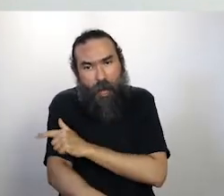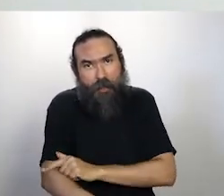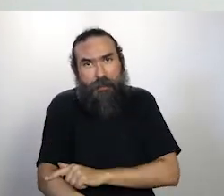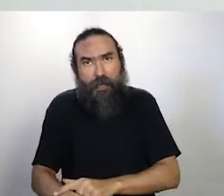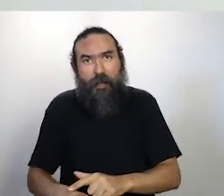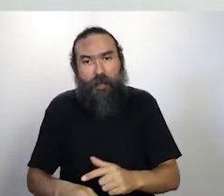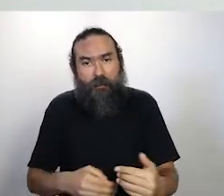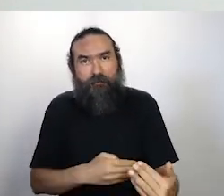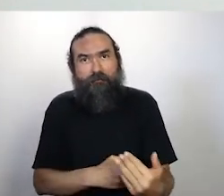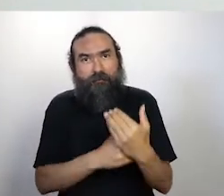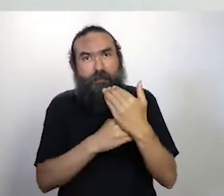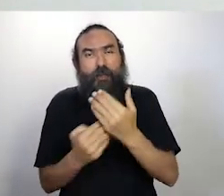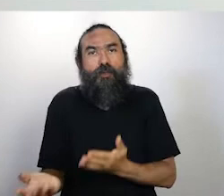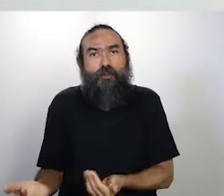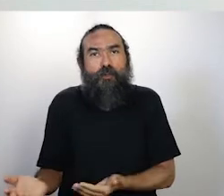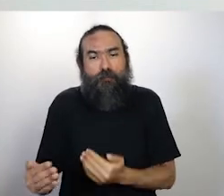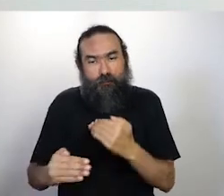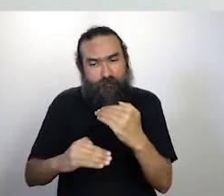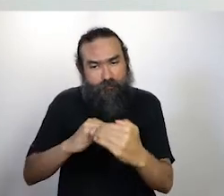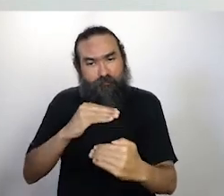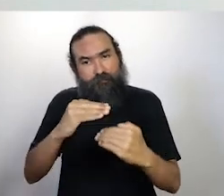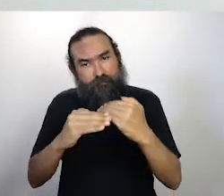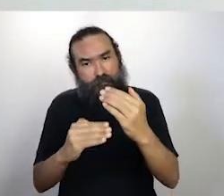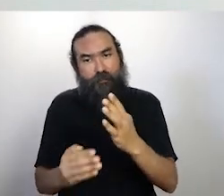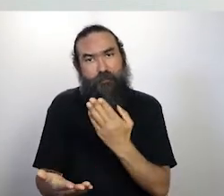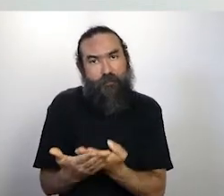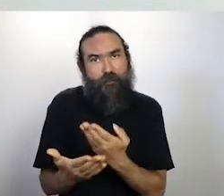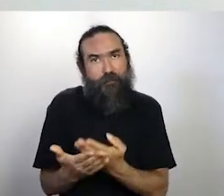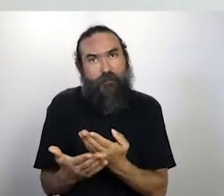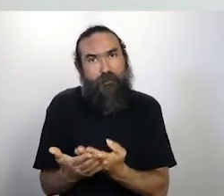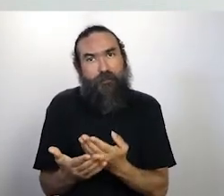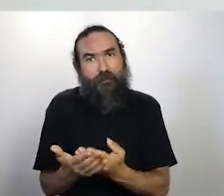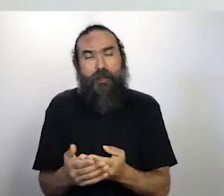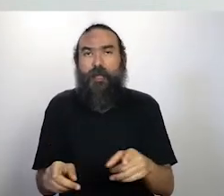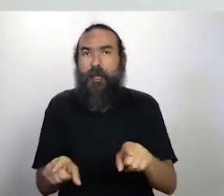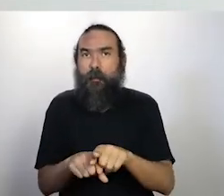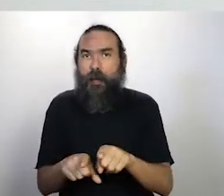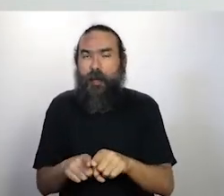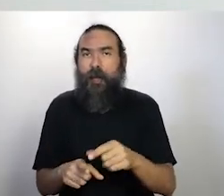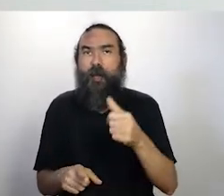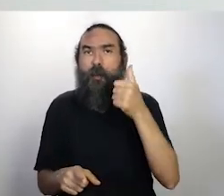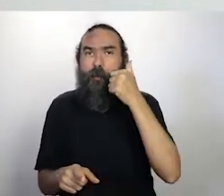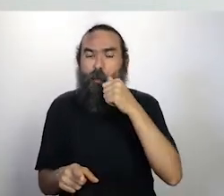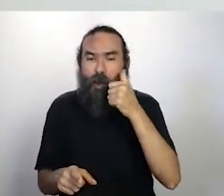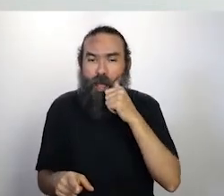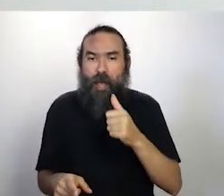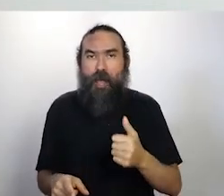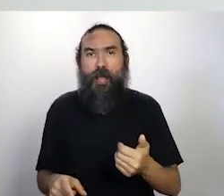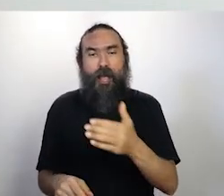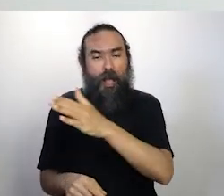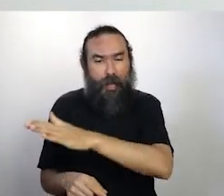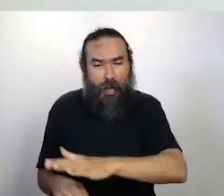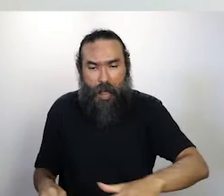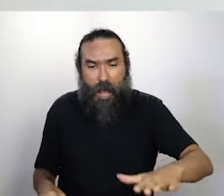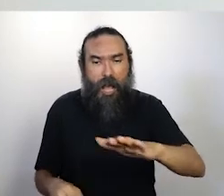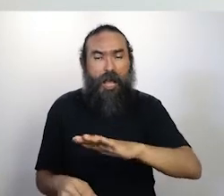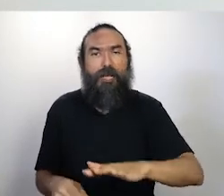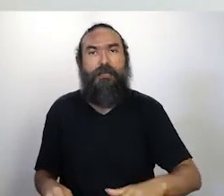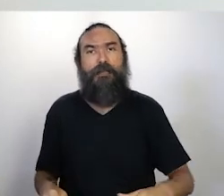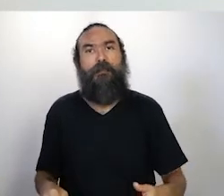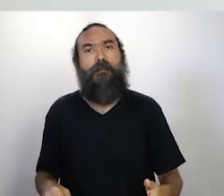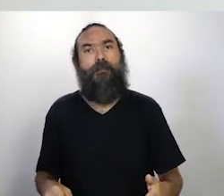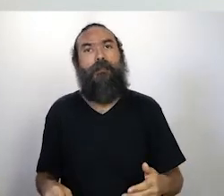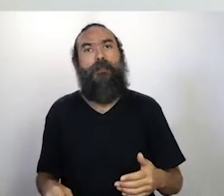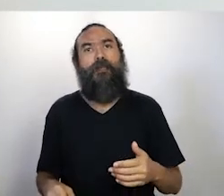espaços de formação de juventude, de formação, né, para as mulheres, para as crianças. Então, acaba